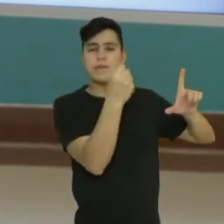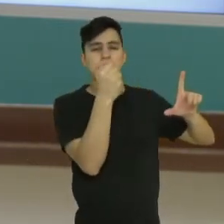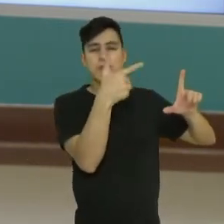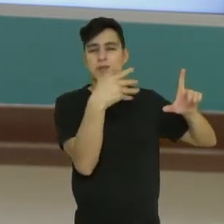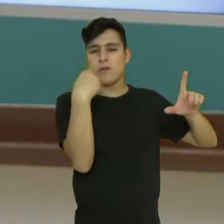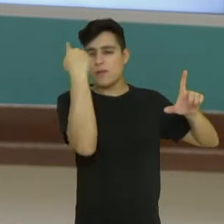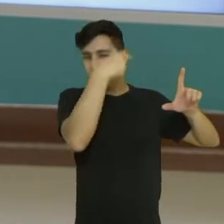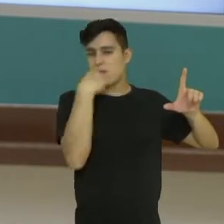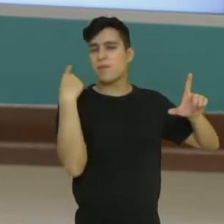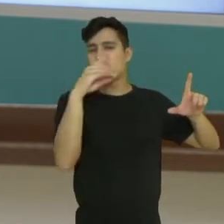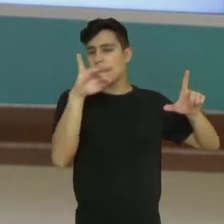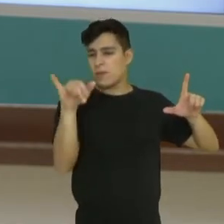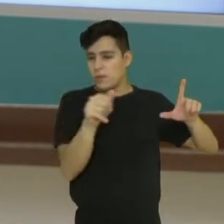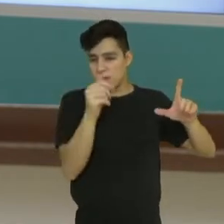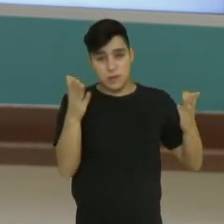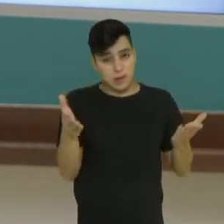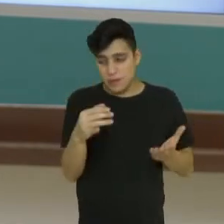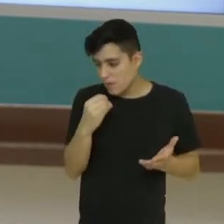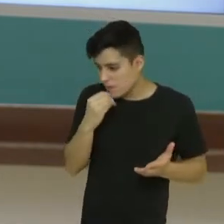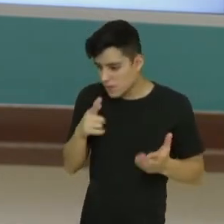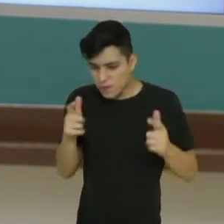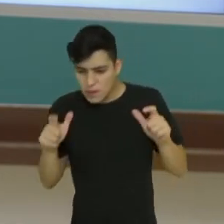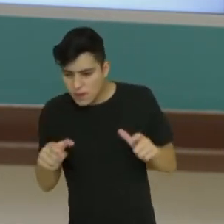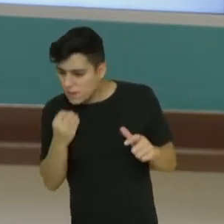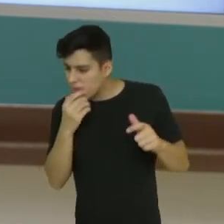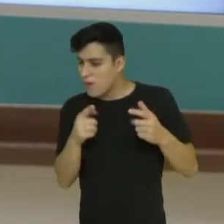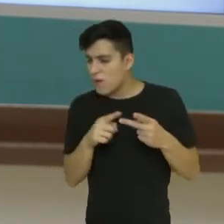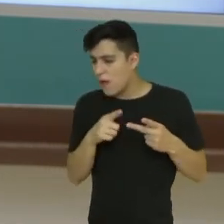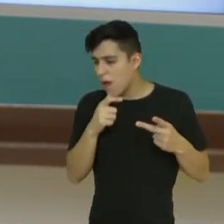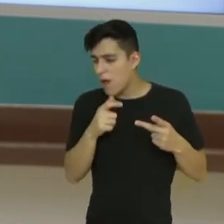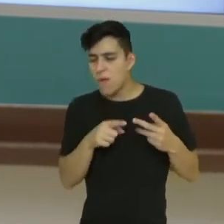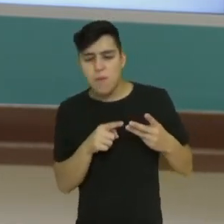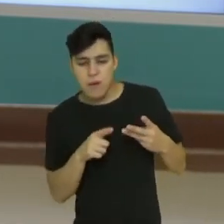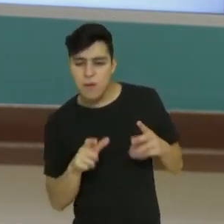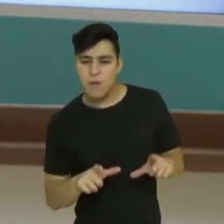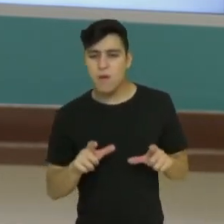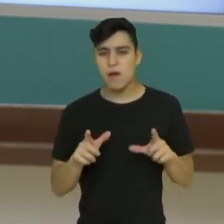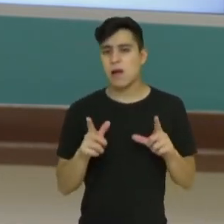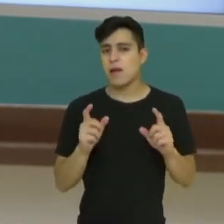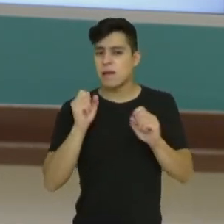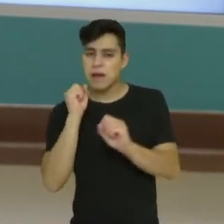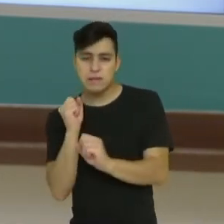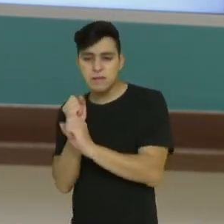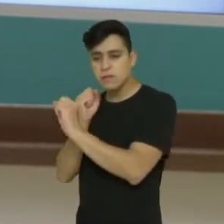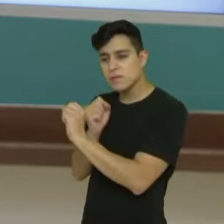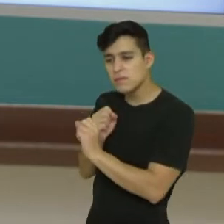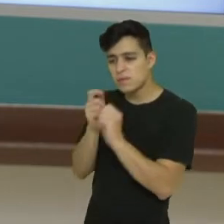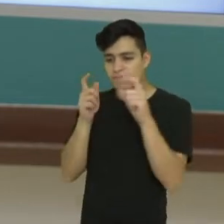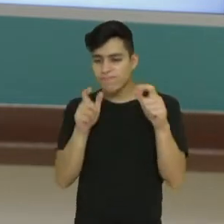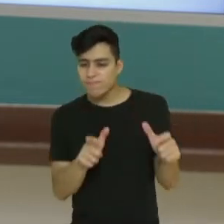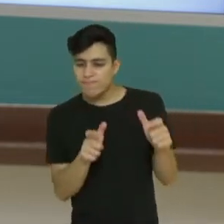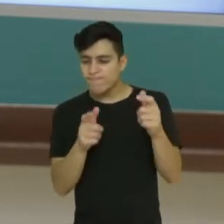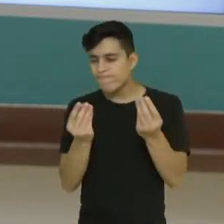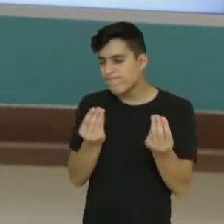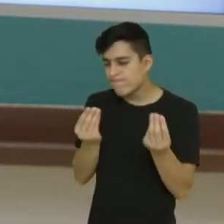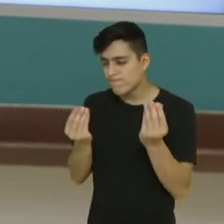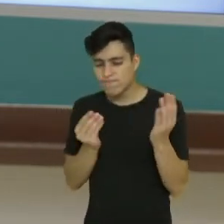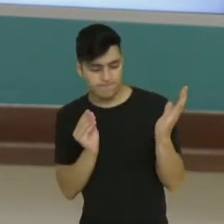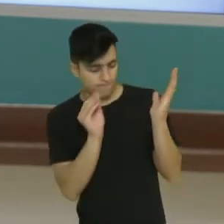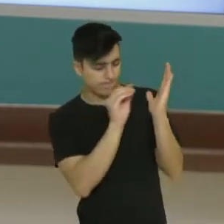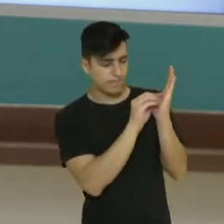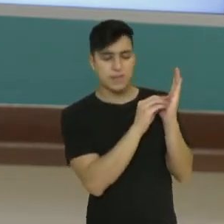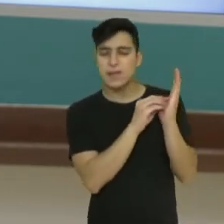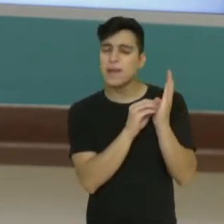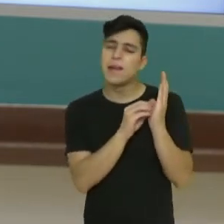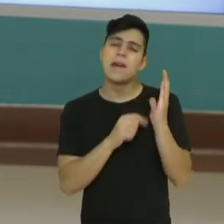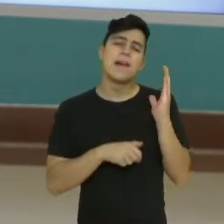forma melhor de caçar. Se existia um local que tivesse água, se tivesse um local de referência que eles precisassem registrar isso, eles colocavam